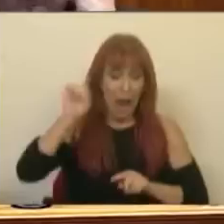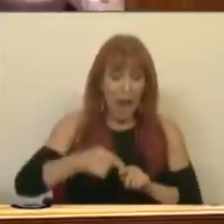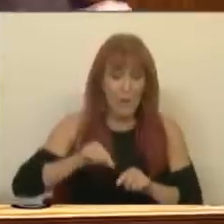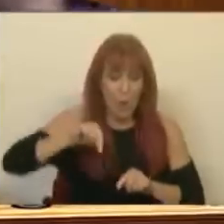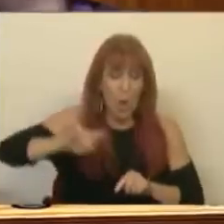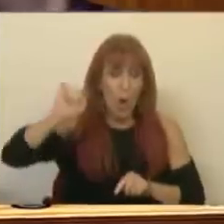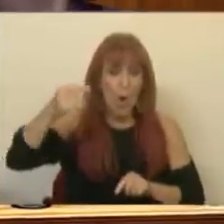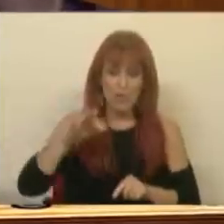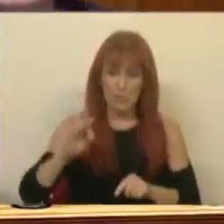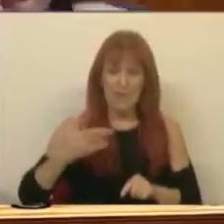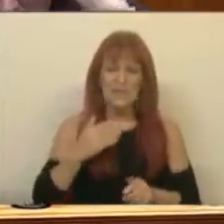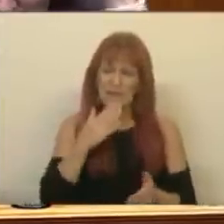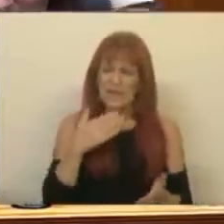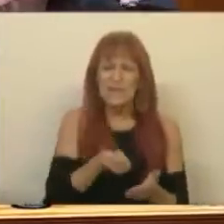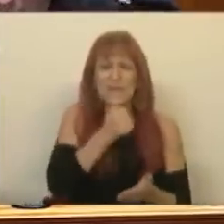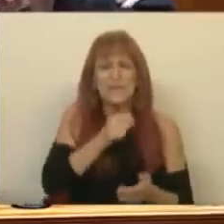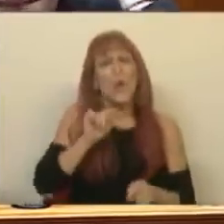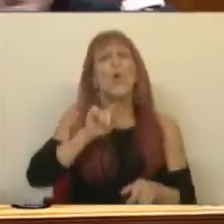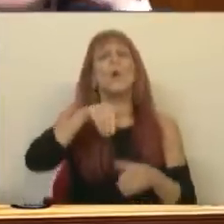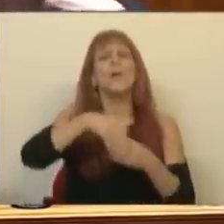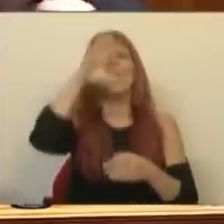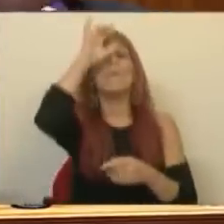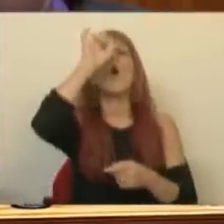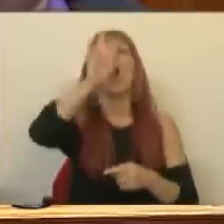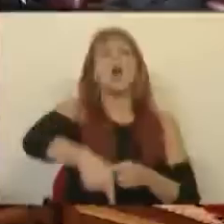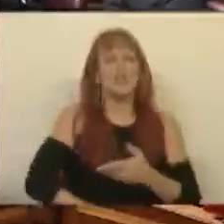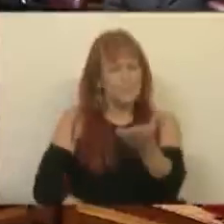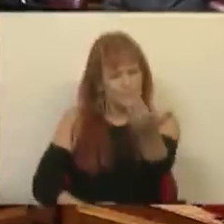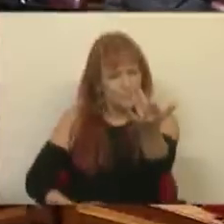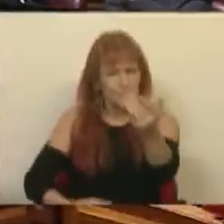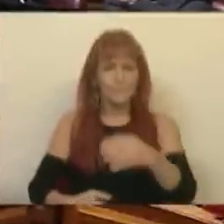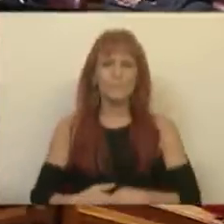ano que o PSD teria decretado se fosse o governo